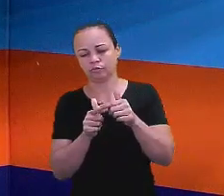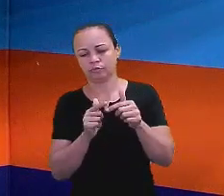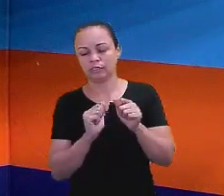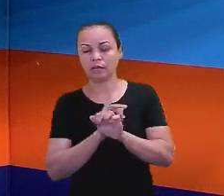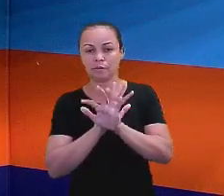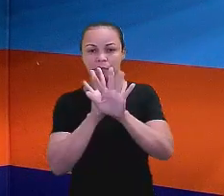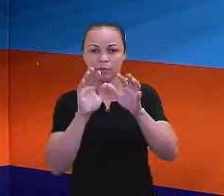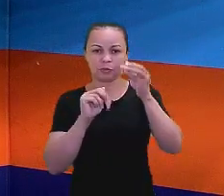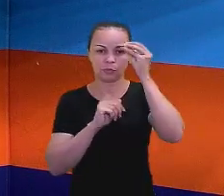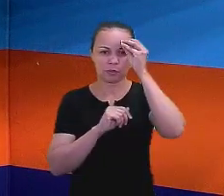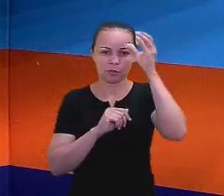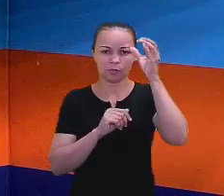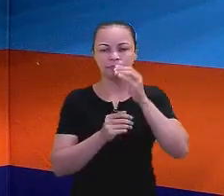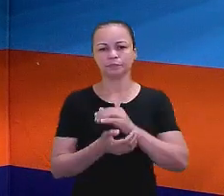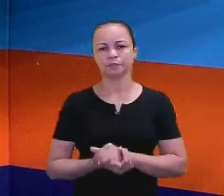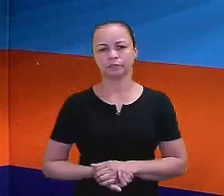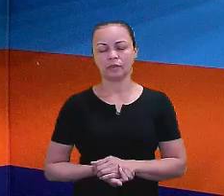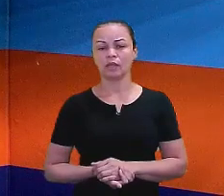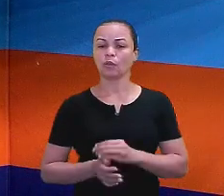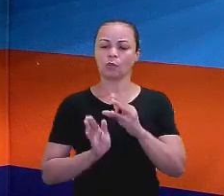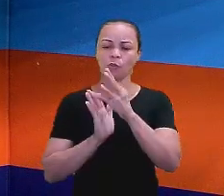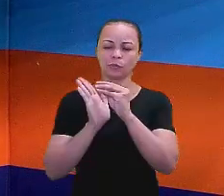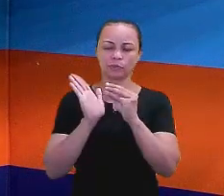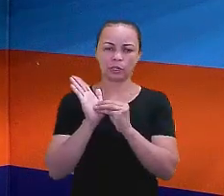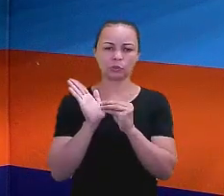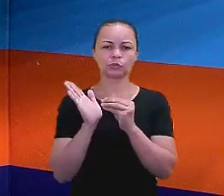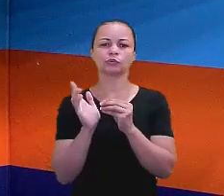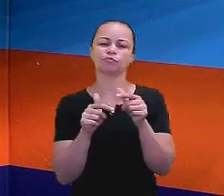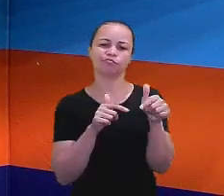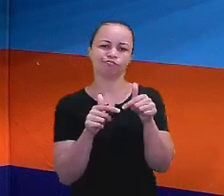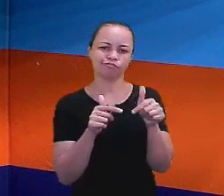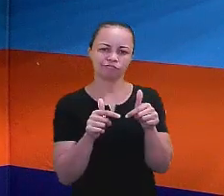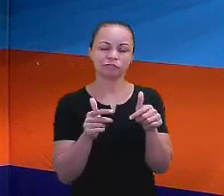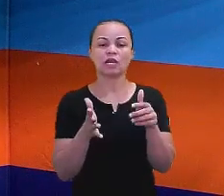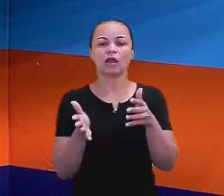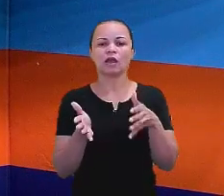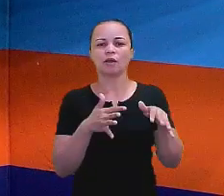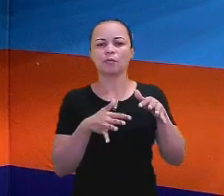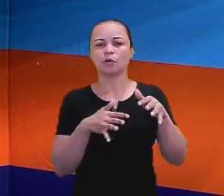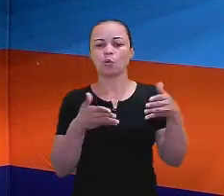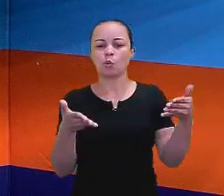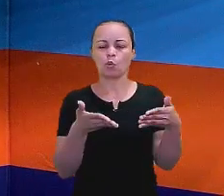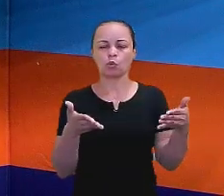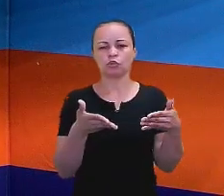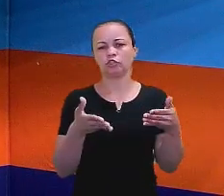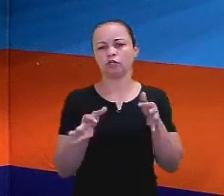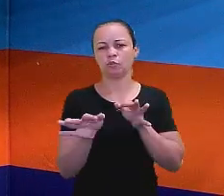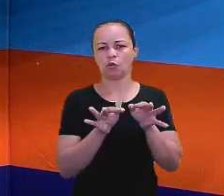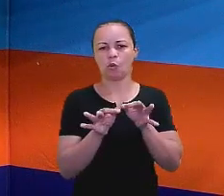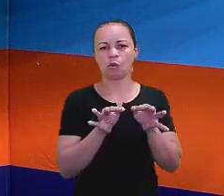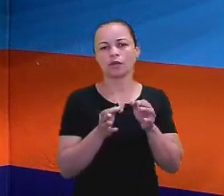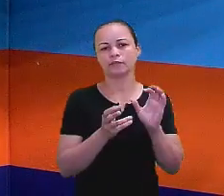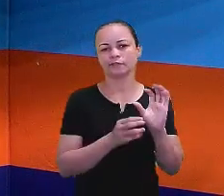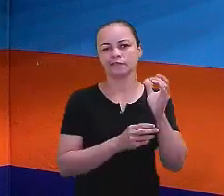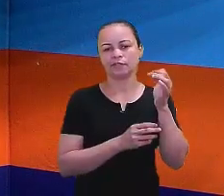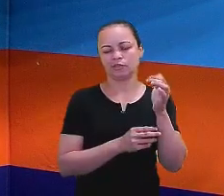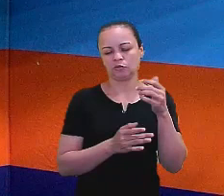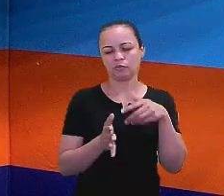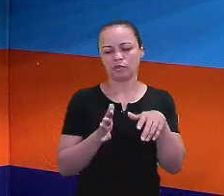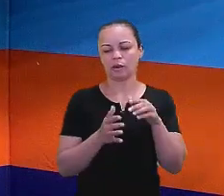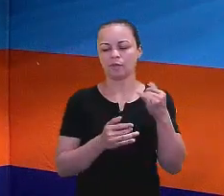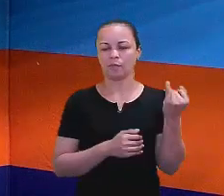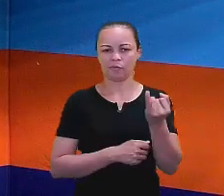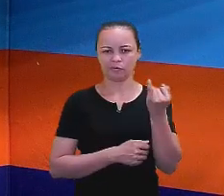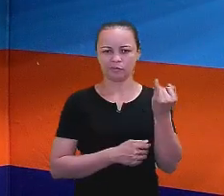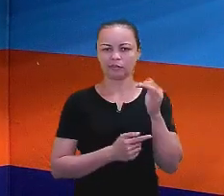esse conhecimento. Vejam que um conteúdo que a gente já trabalhou, que a gente hoje está ampliando, mas que é importante a gente trazer à tona. E